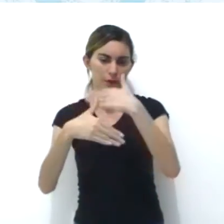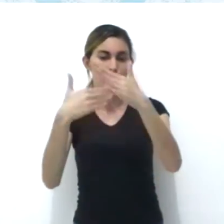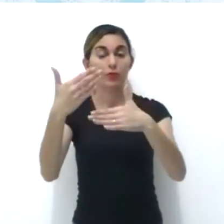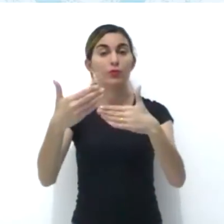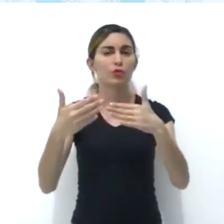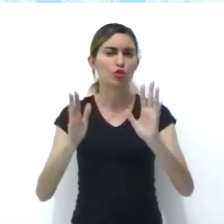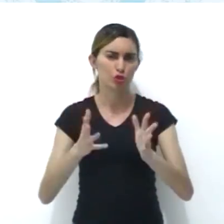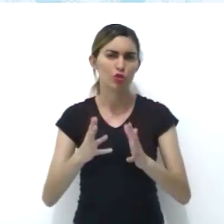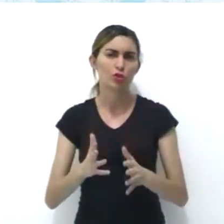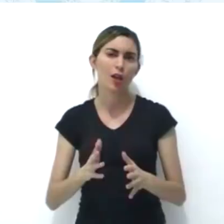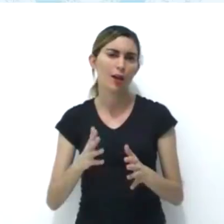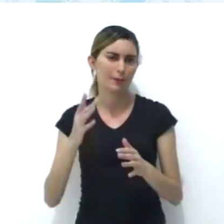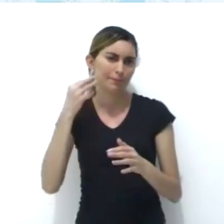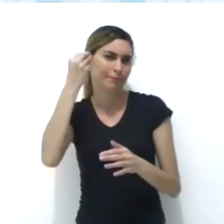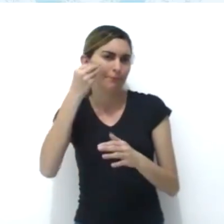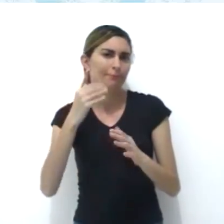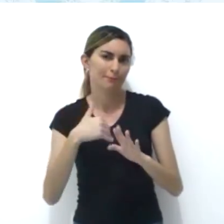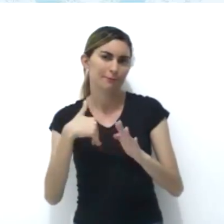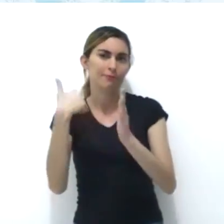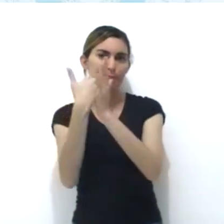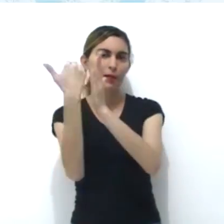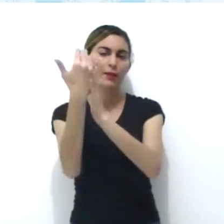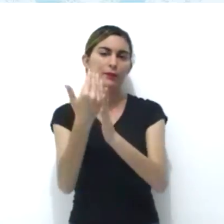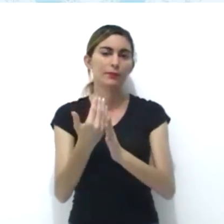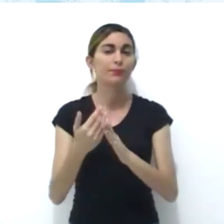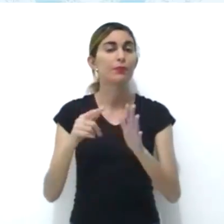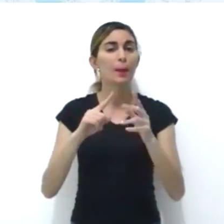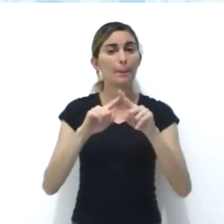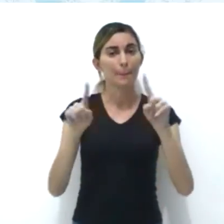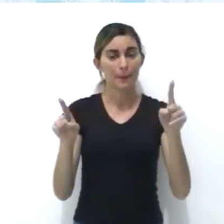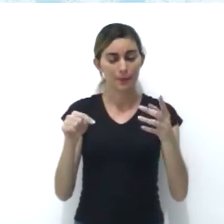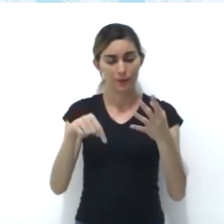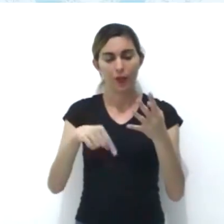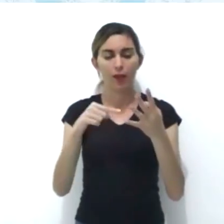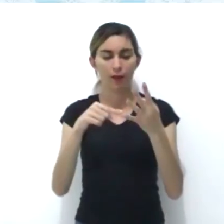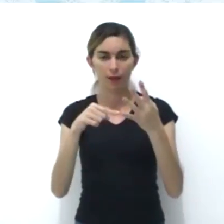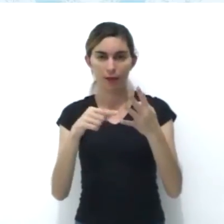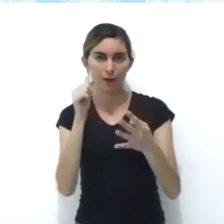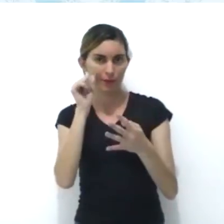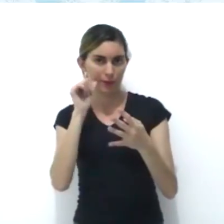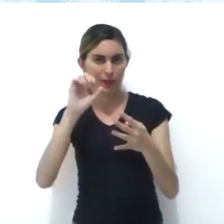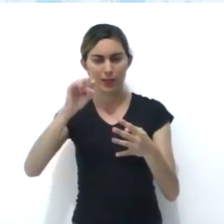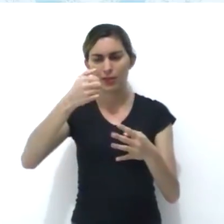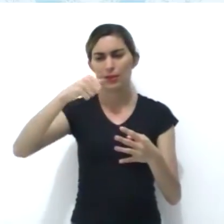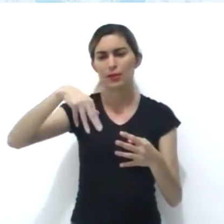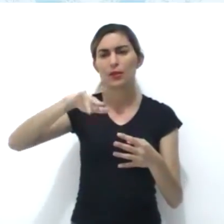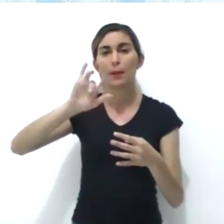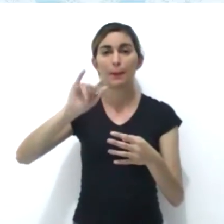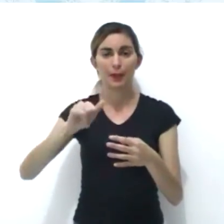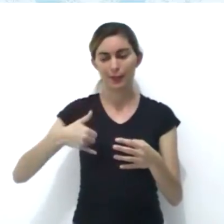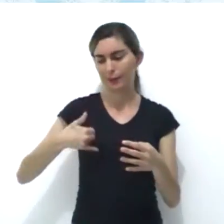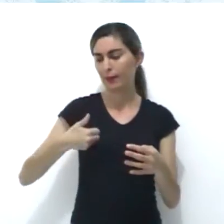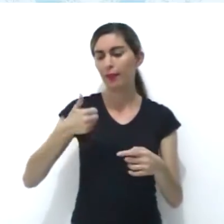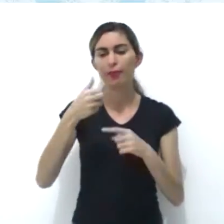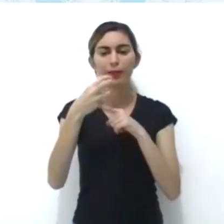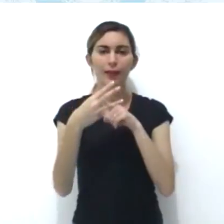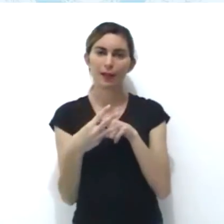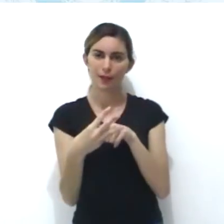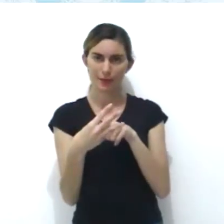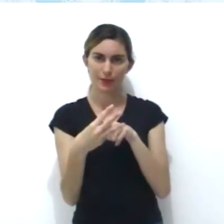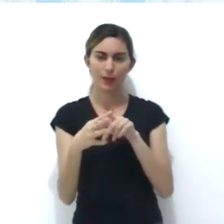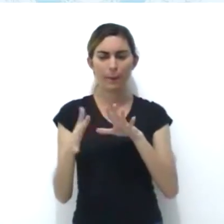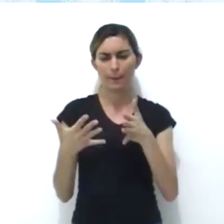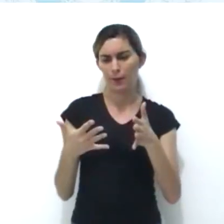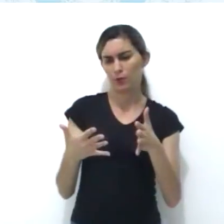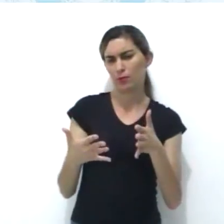já evoluíram, eles já estão, digamos, um pouco mais à frente. Mas essa aluna, que é Samira Beatriz, ela tem 13 anos,